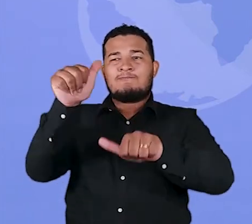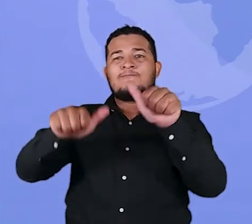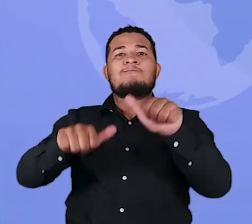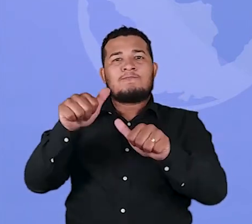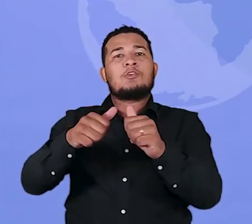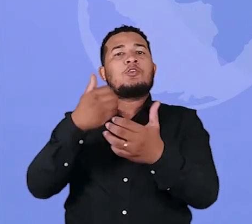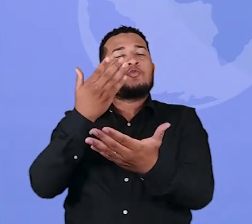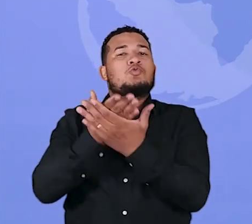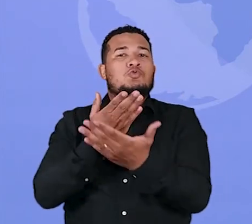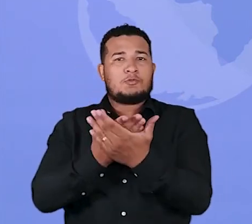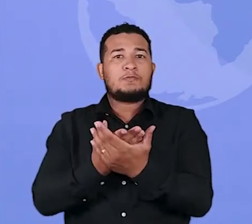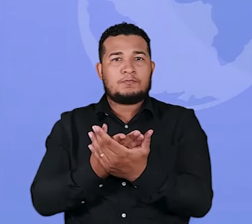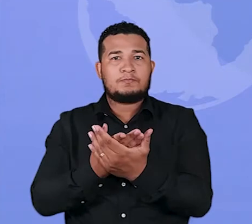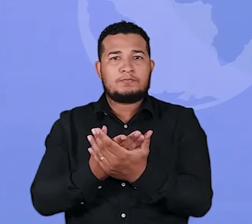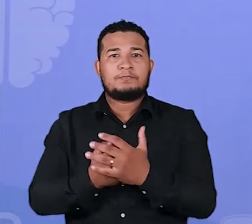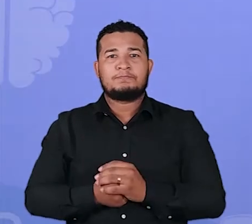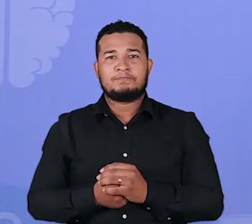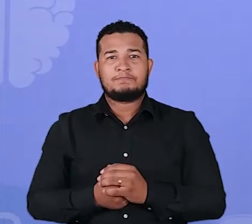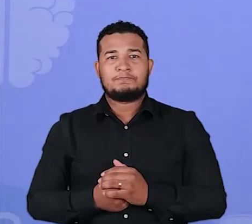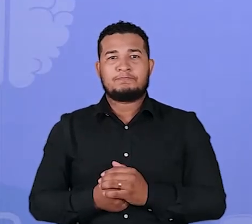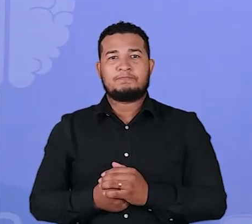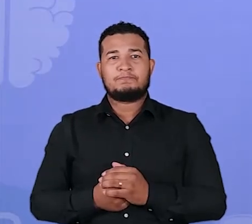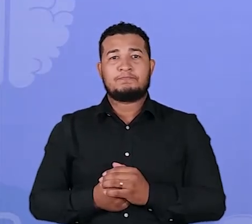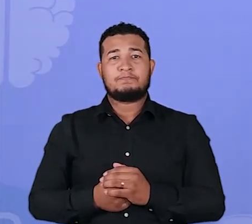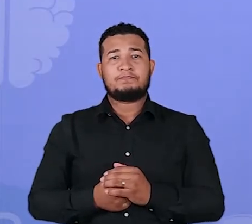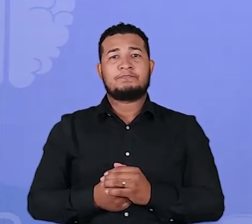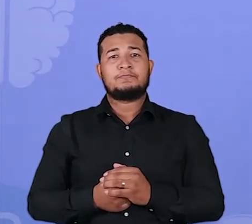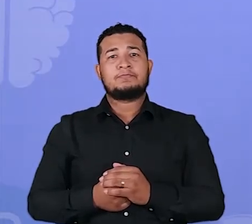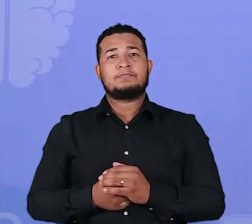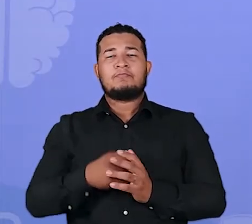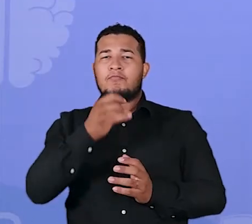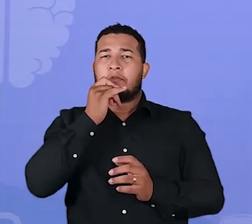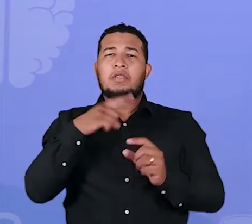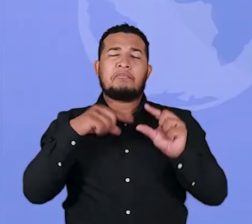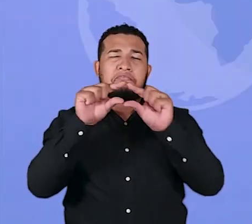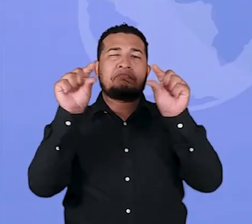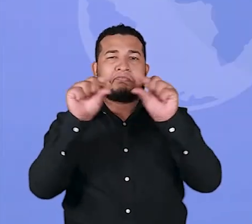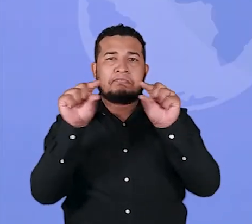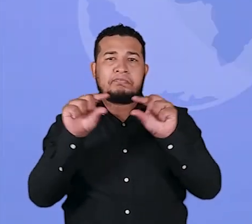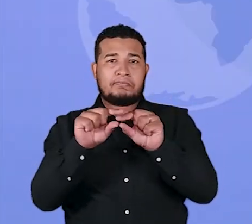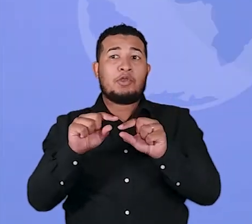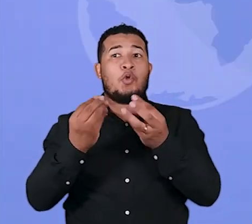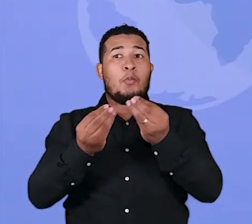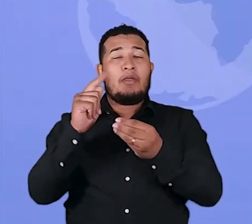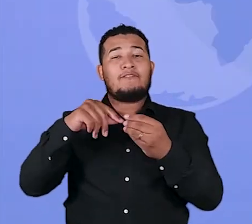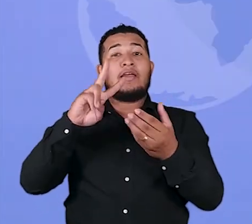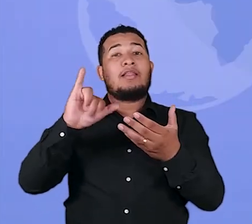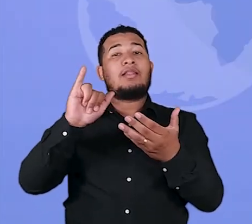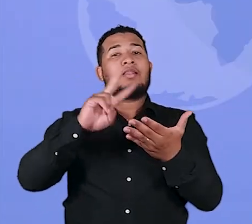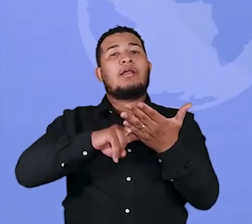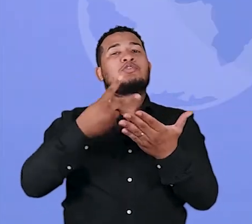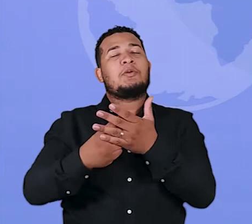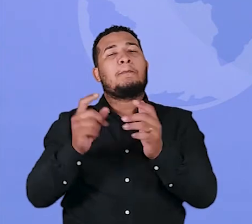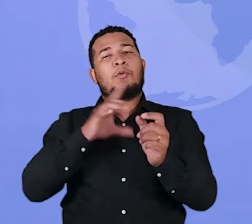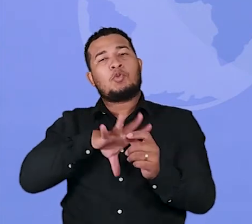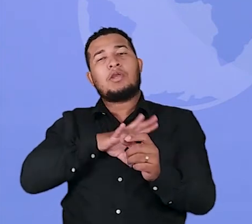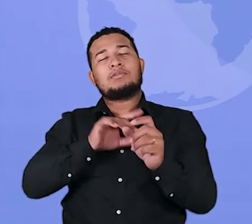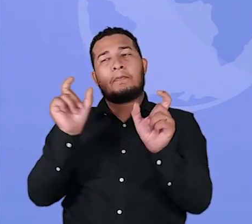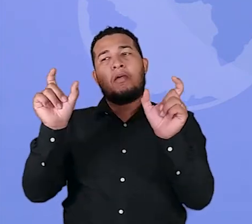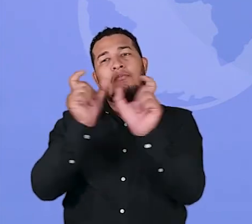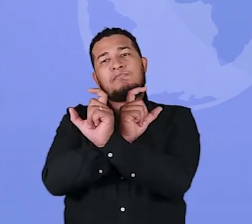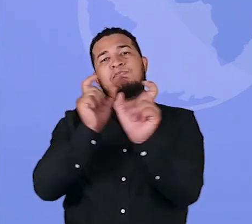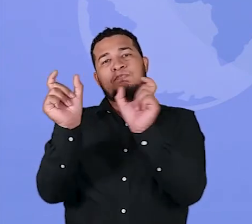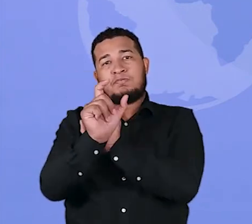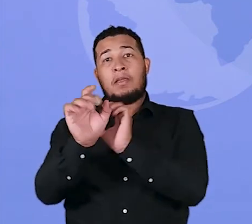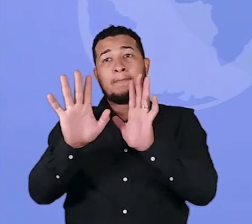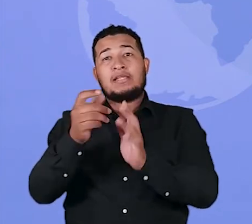em inglês, que é Program International Student Evaluation. Né? Tá. Quando a gente vai traduzir para português, inverte as